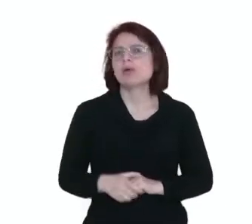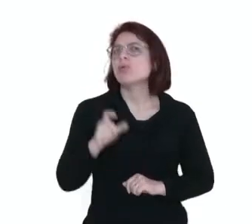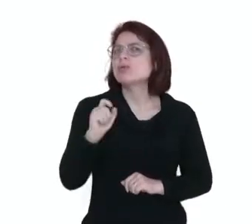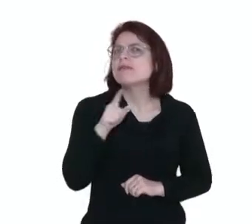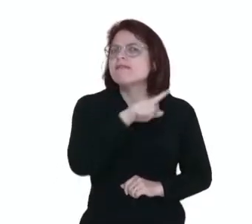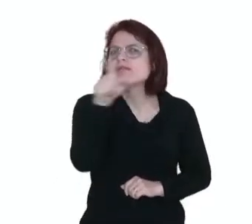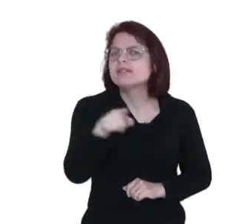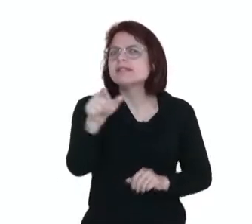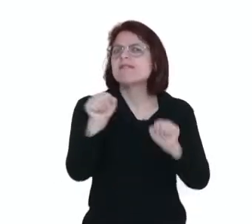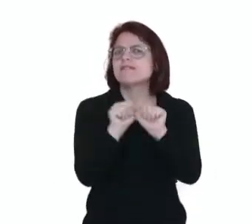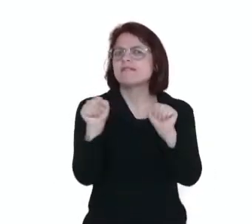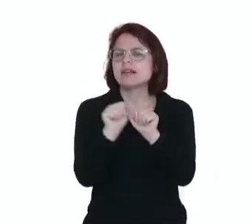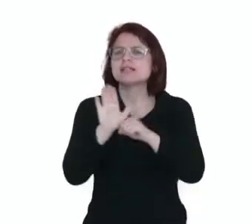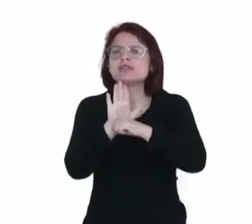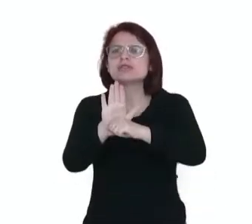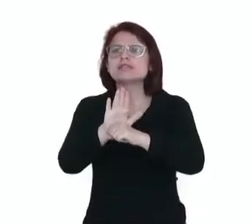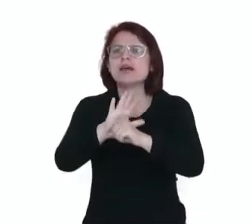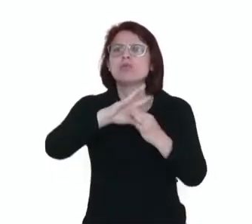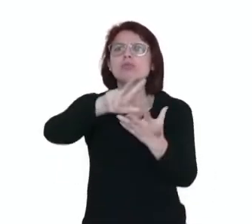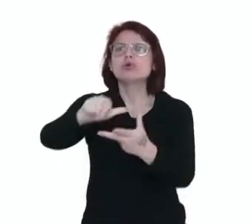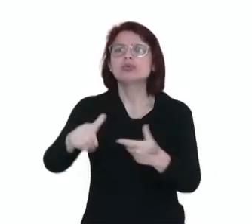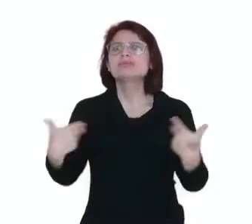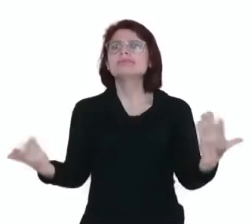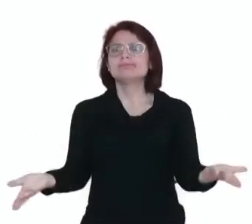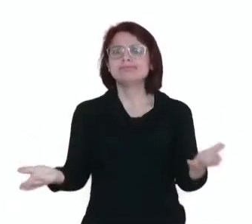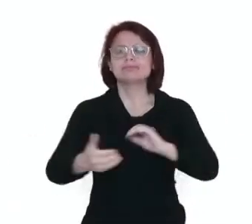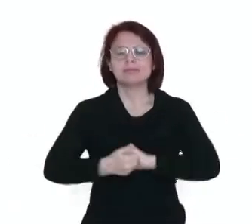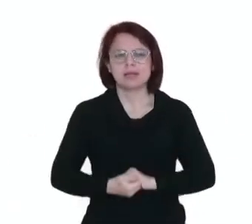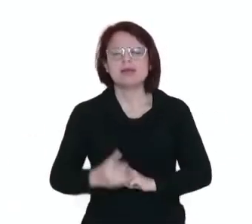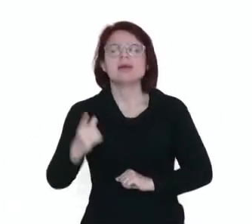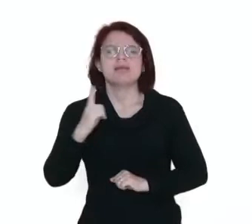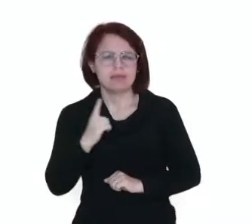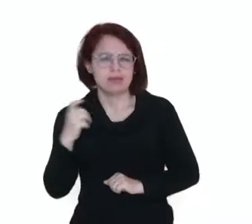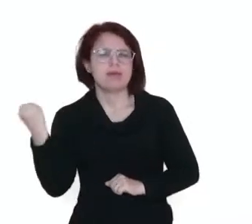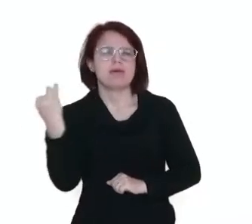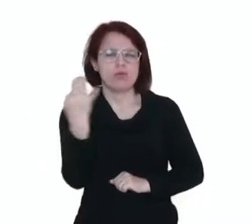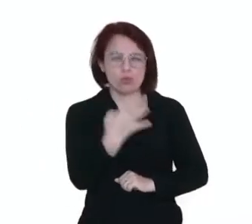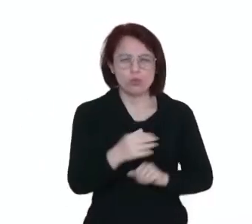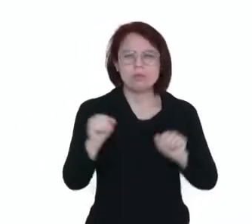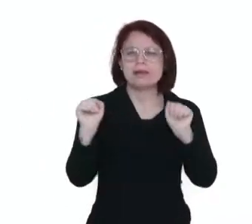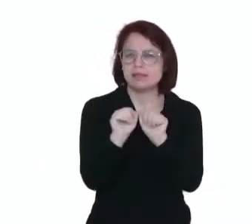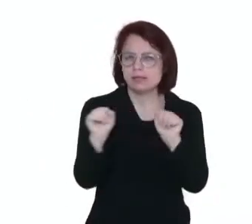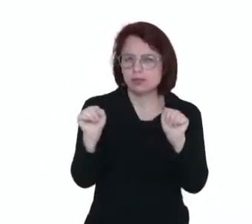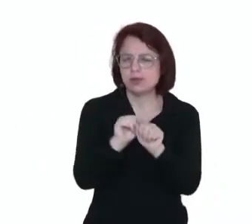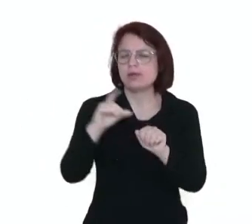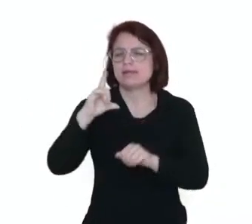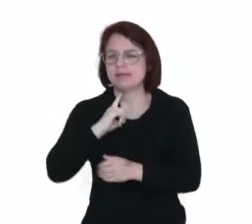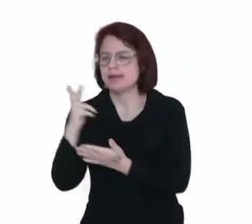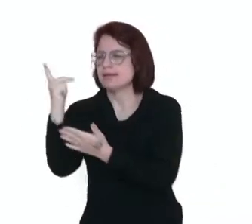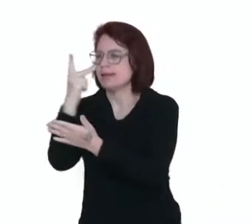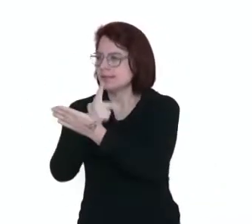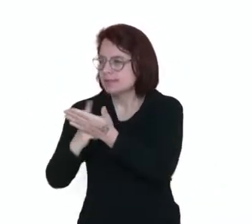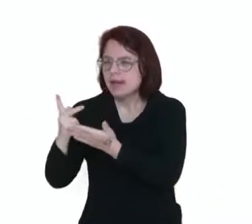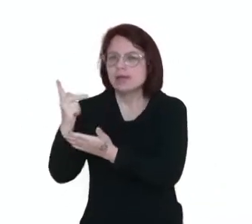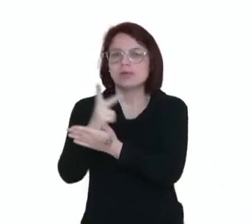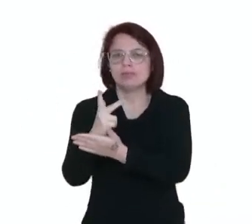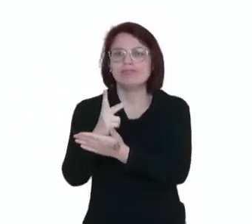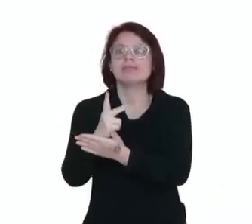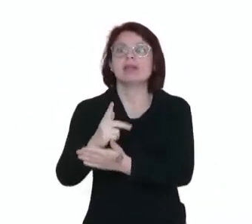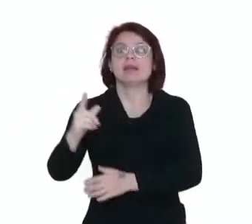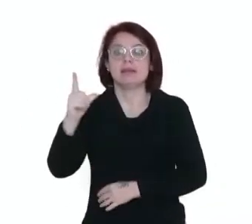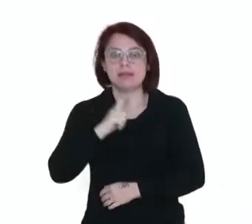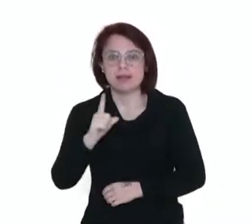faz pelo planeta? Tem ali algumas ações, ilustradas e também a